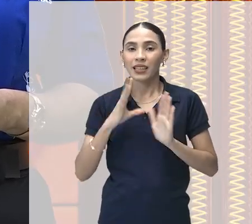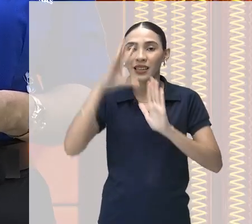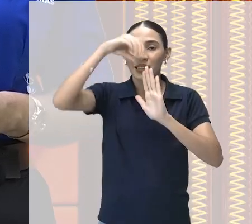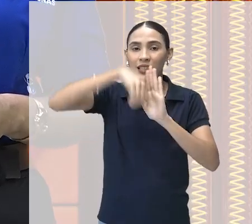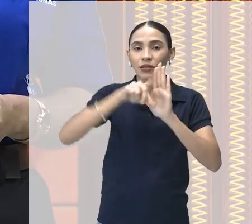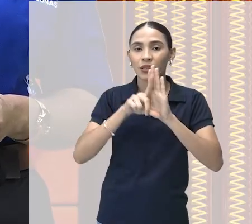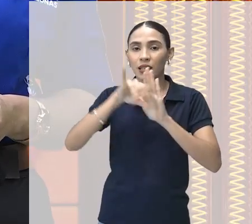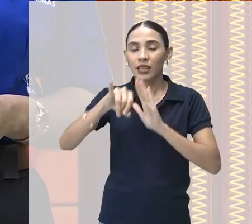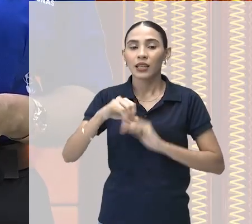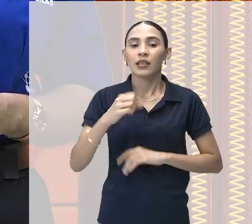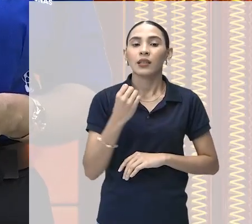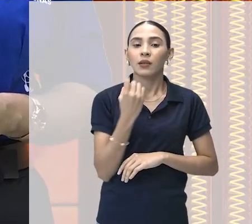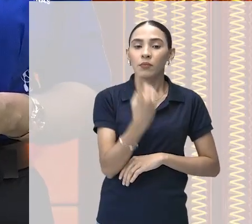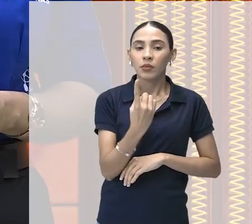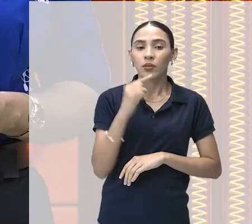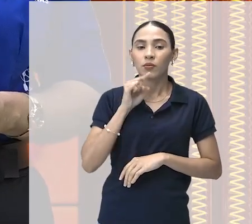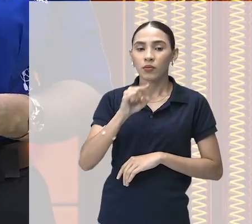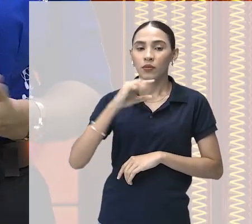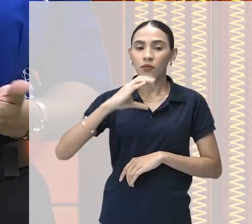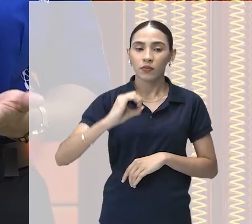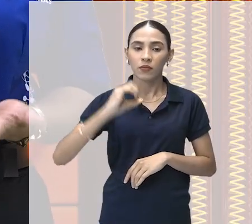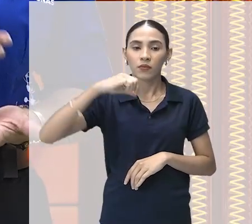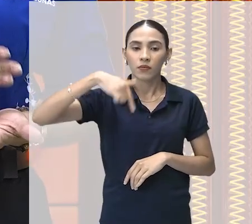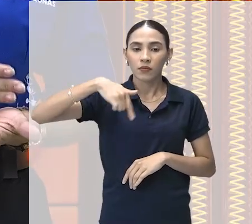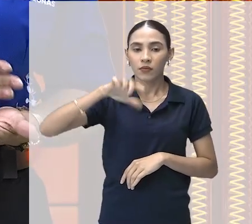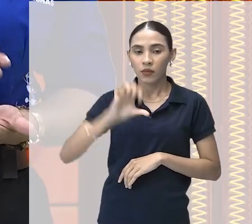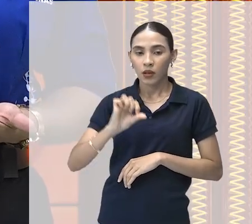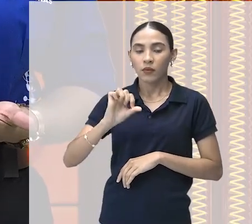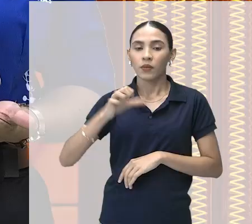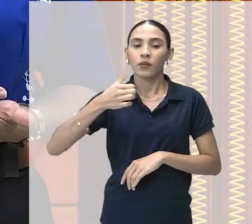Lei número 1079 de